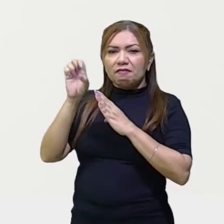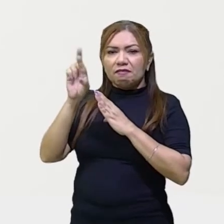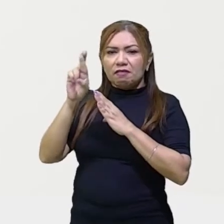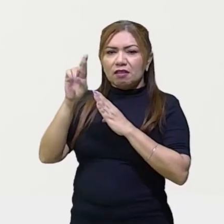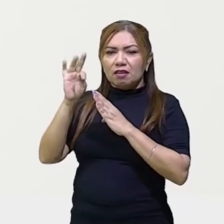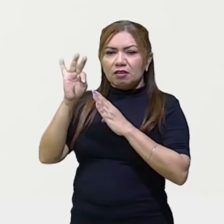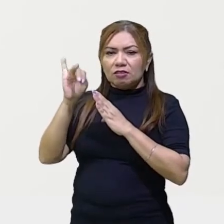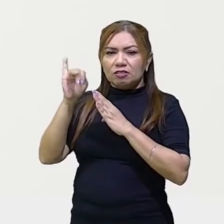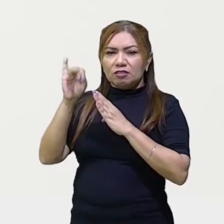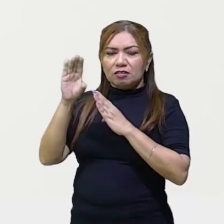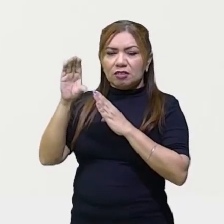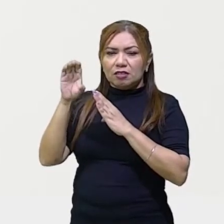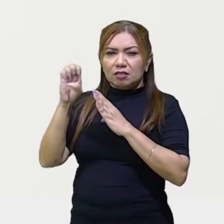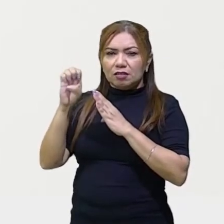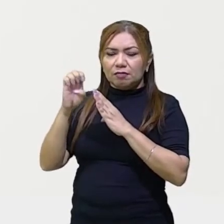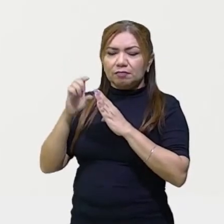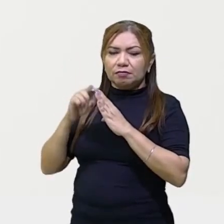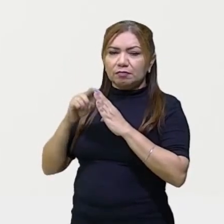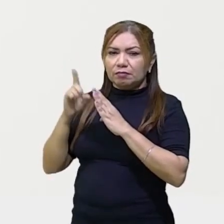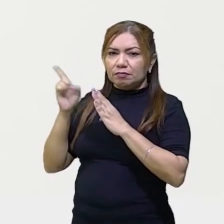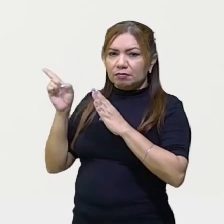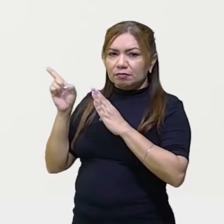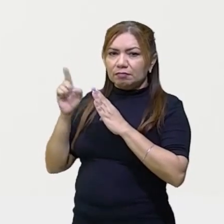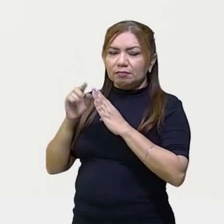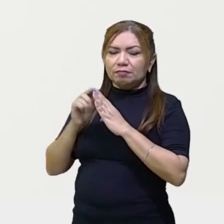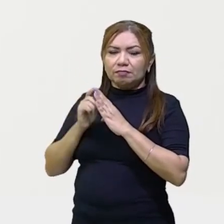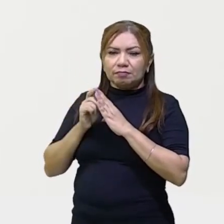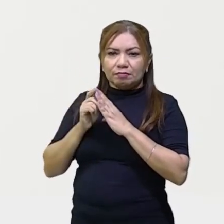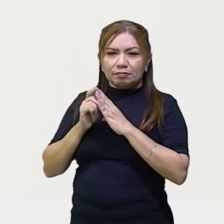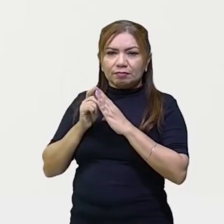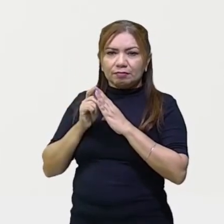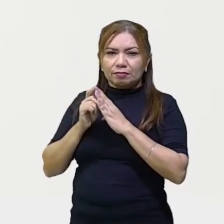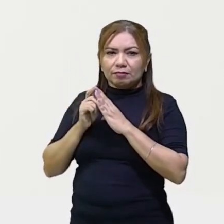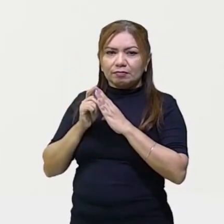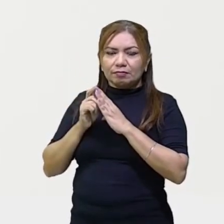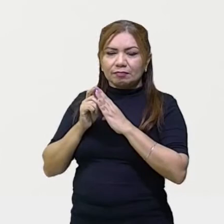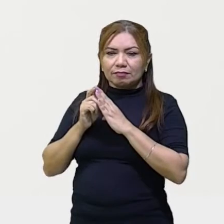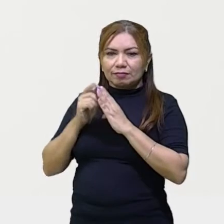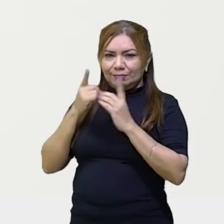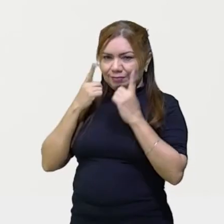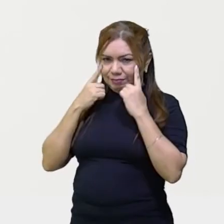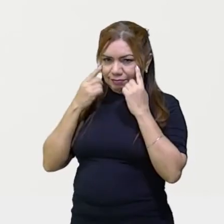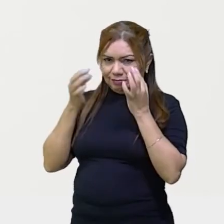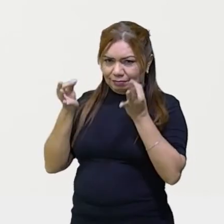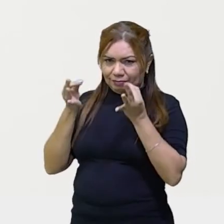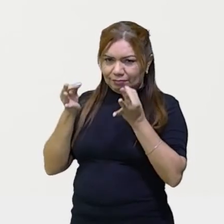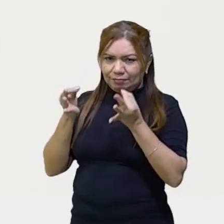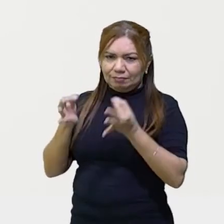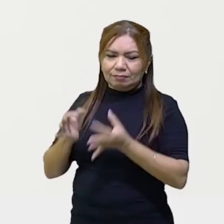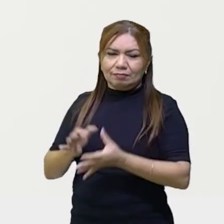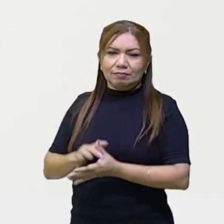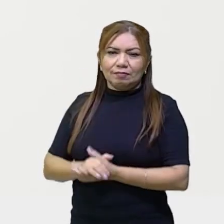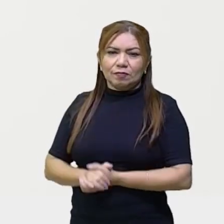o vértice cana então presta atenção aí